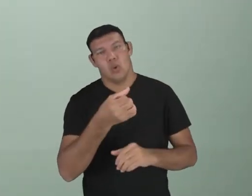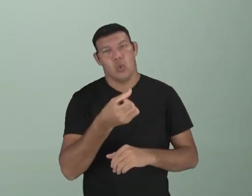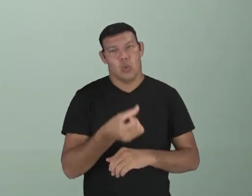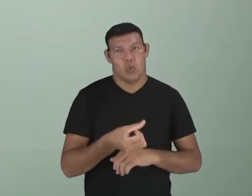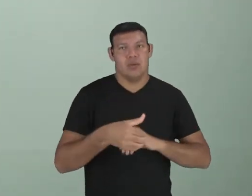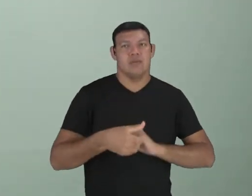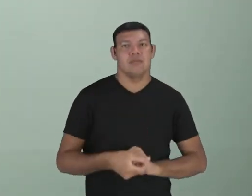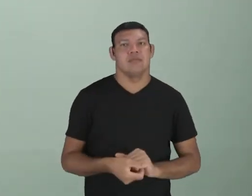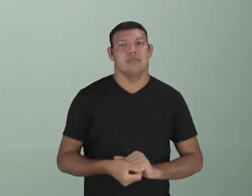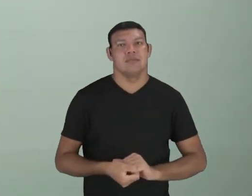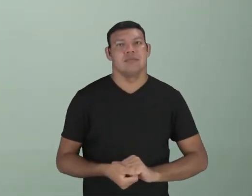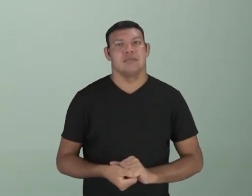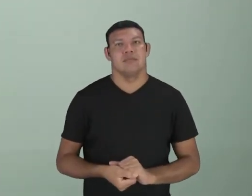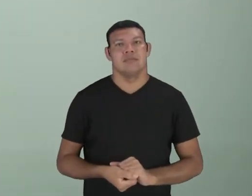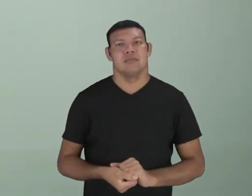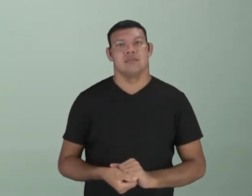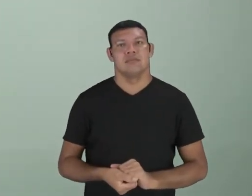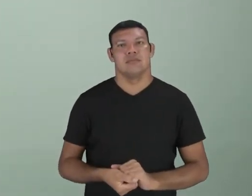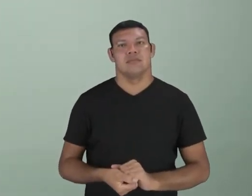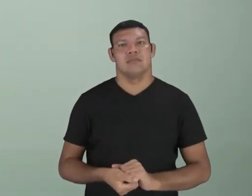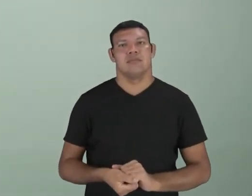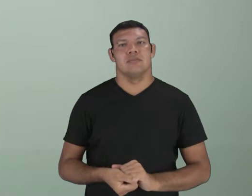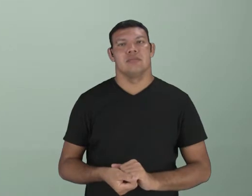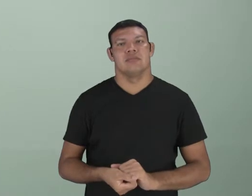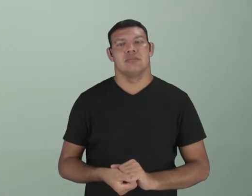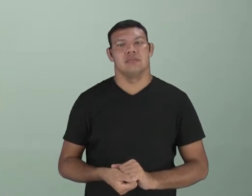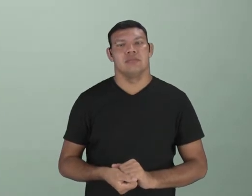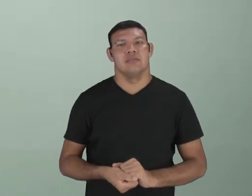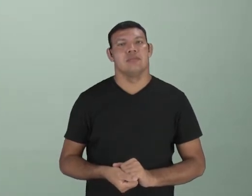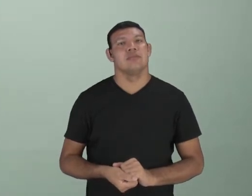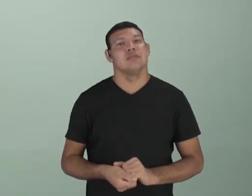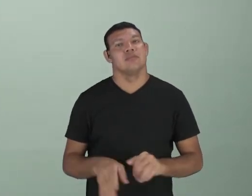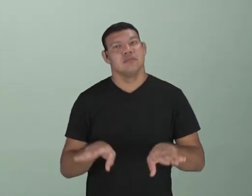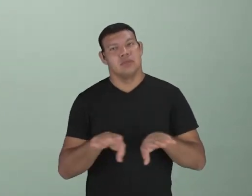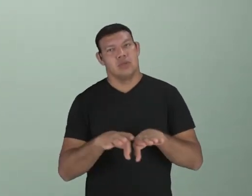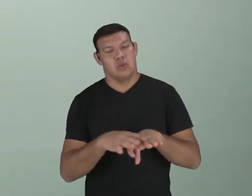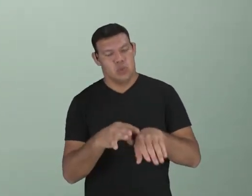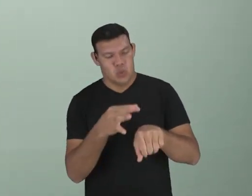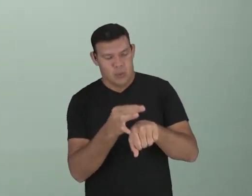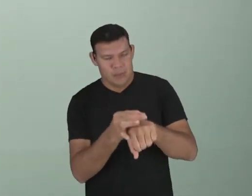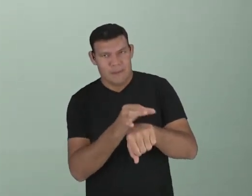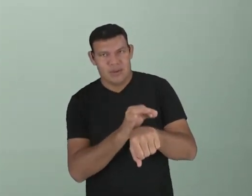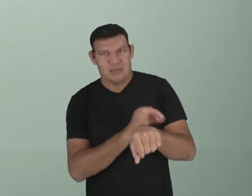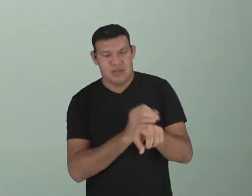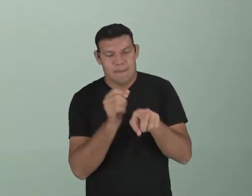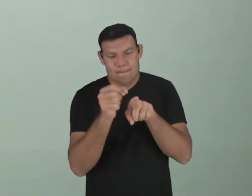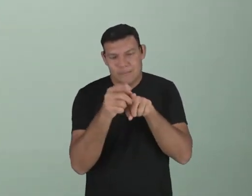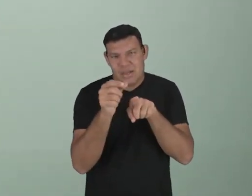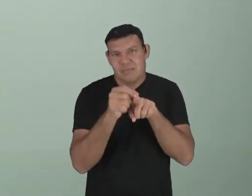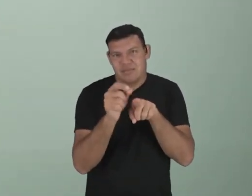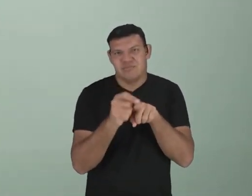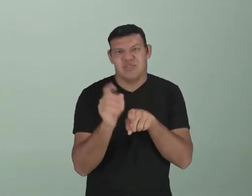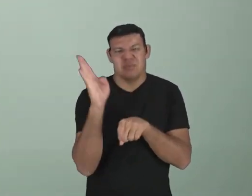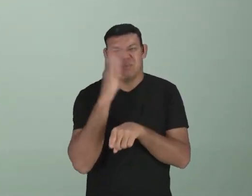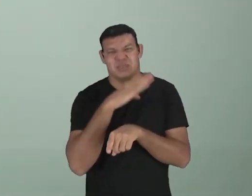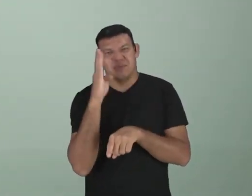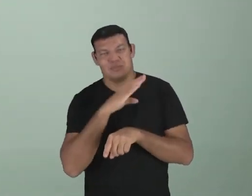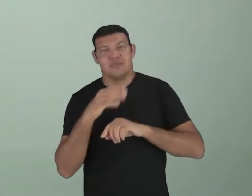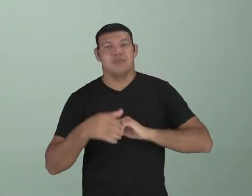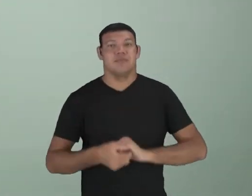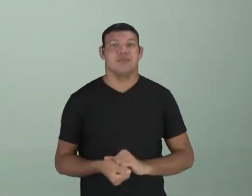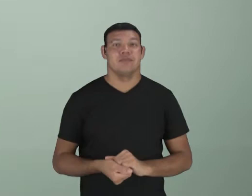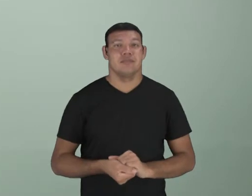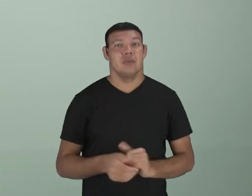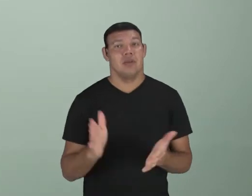Desde uma leve coceira, uma ardência a urinar, até o surgimento de bolhas e líquidos que têm odor muito ruim.